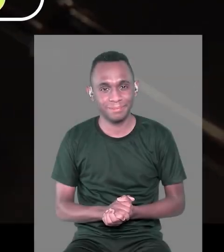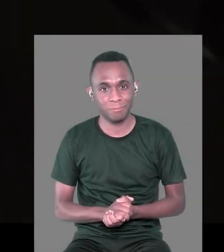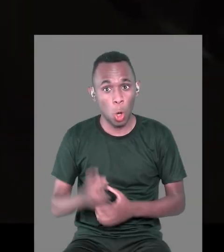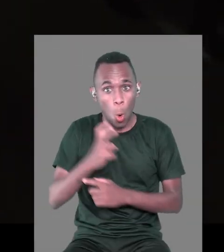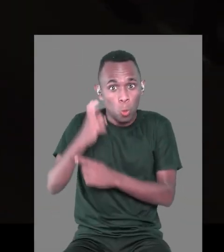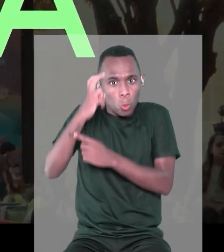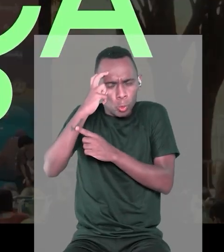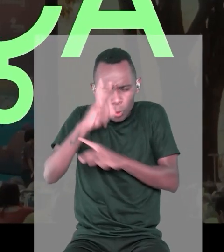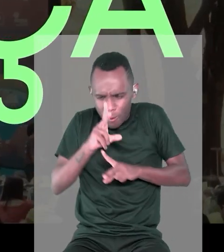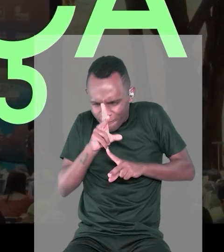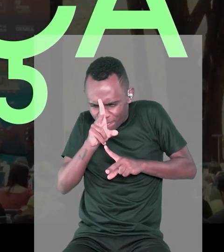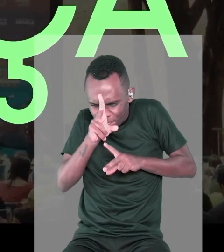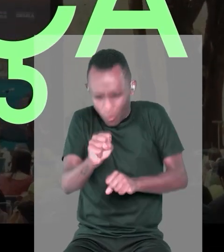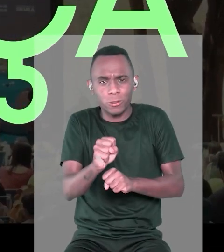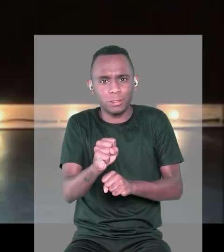cultura é uma